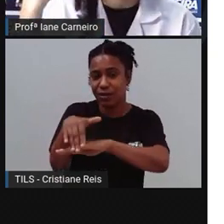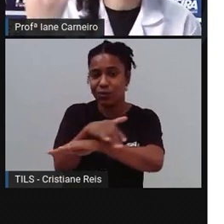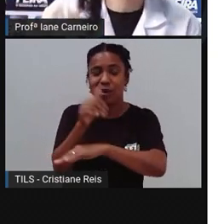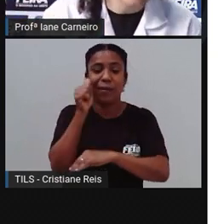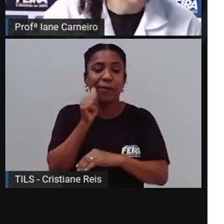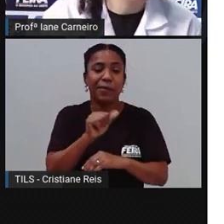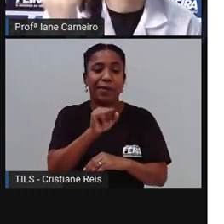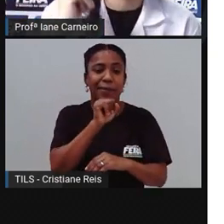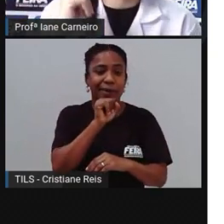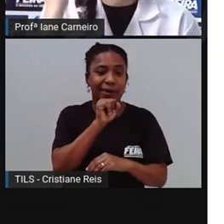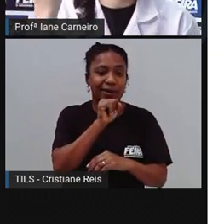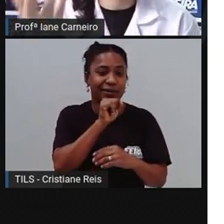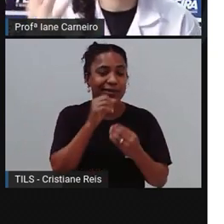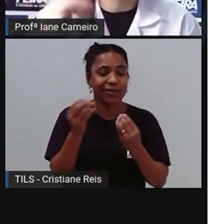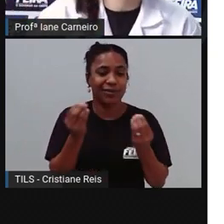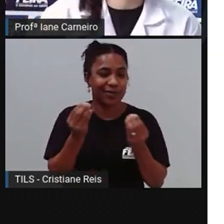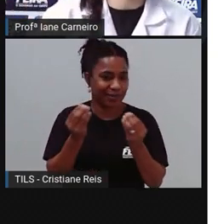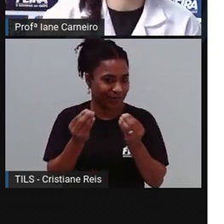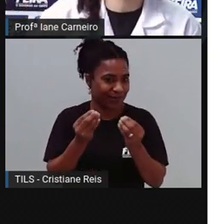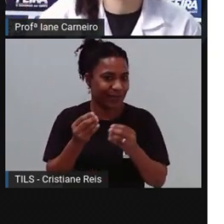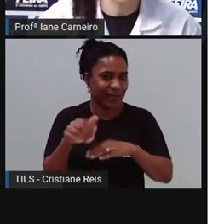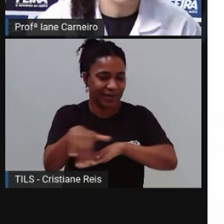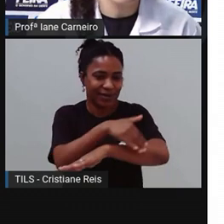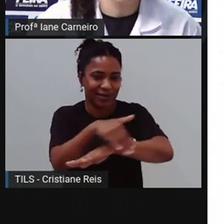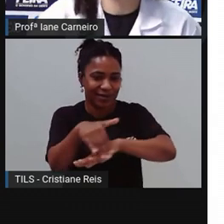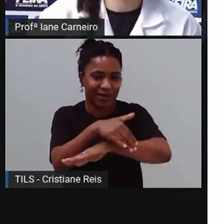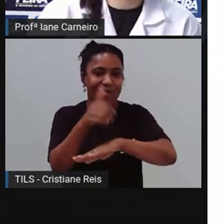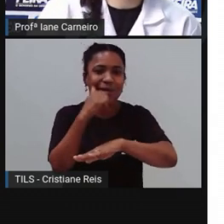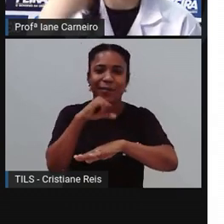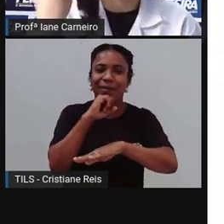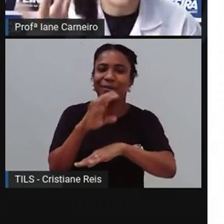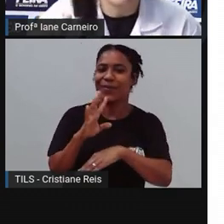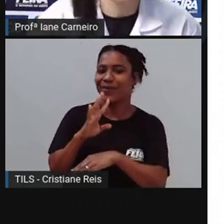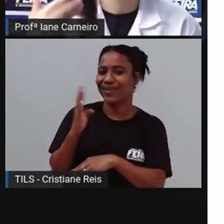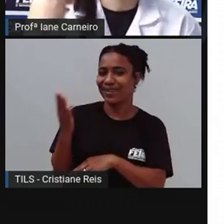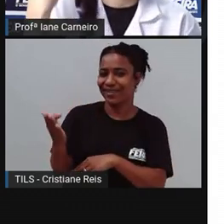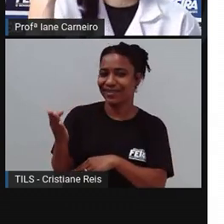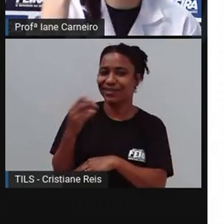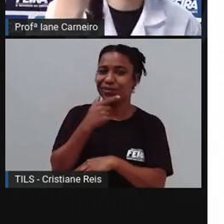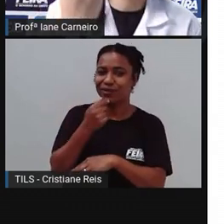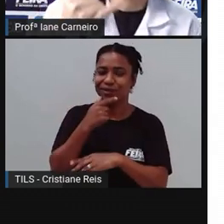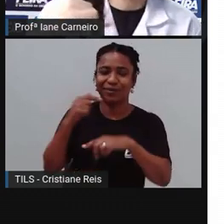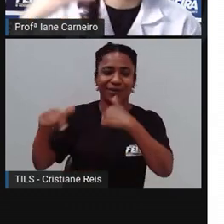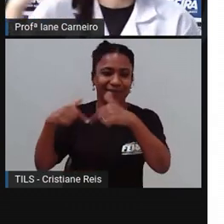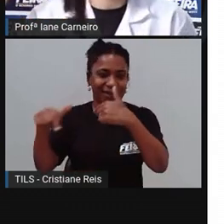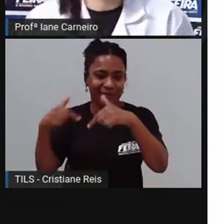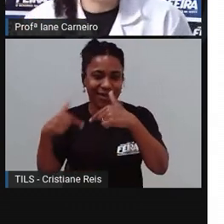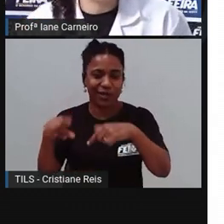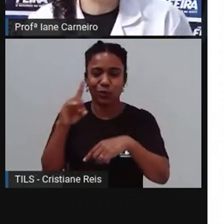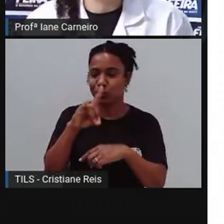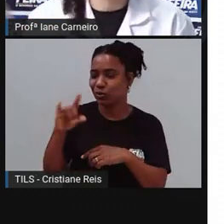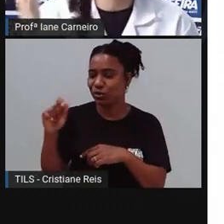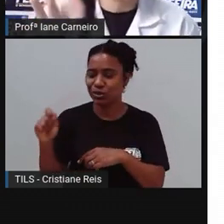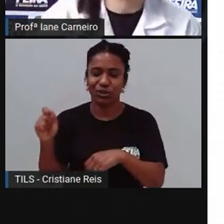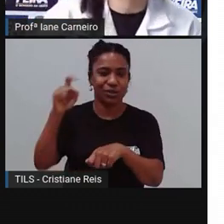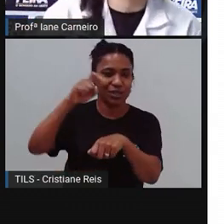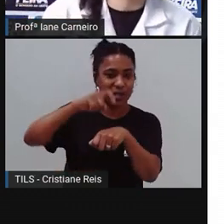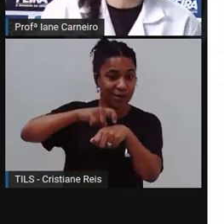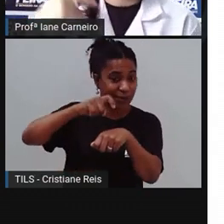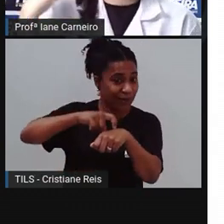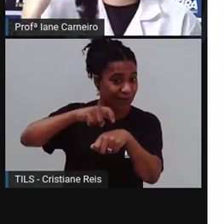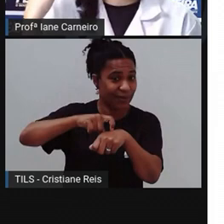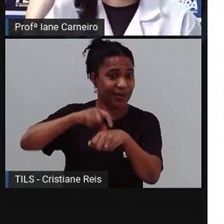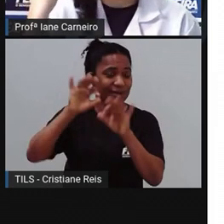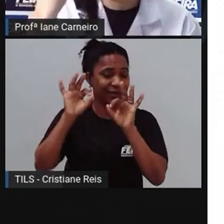até amizade com os profissionais que coletam lixo, né? Então, ela já sabe o dia, o horário em que eles passam,